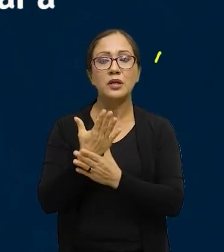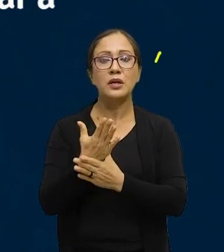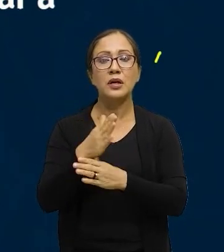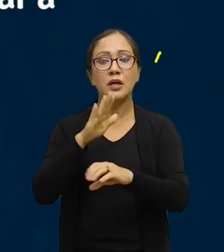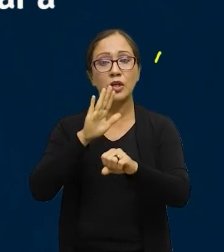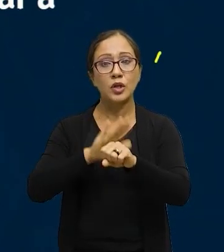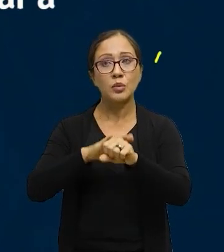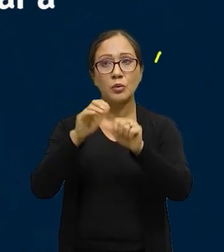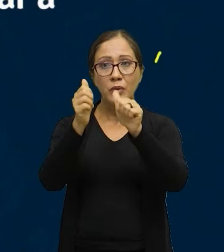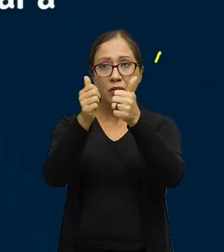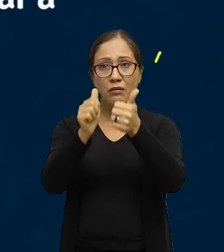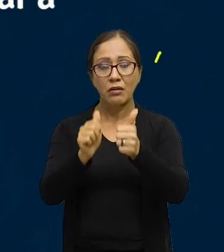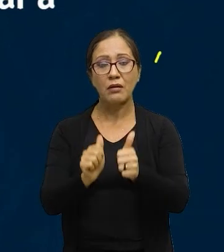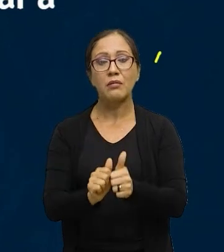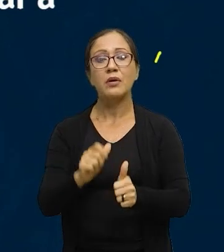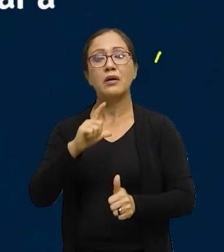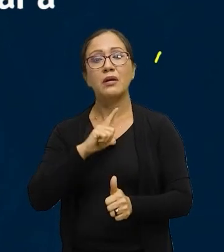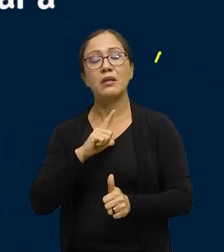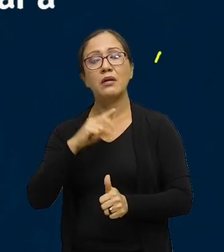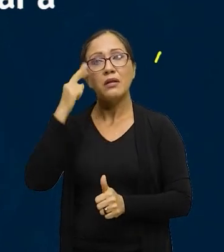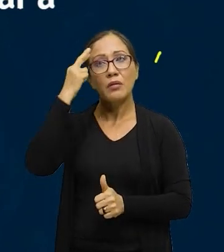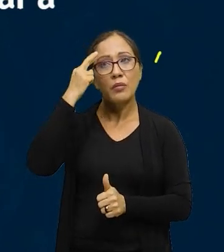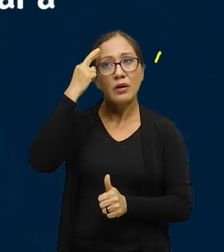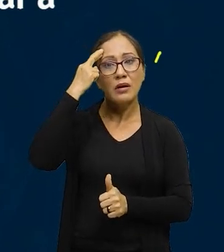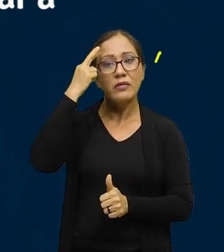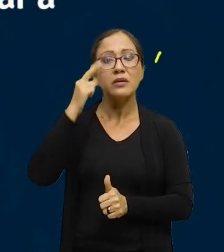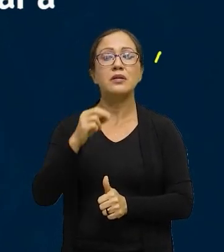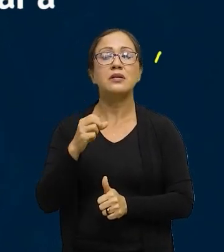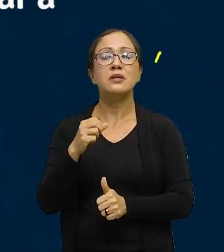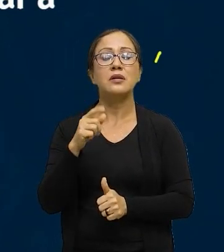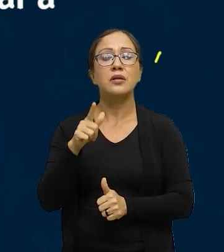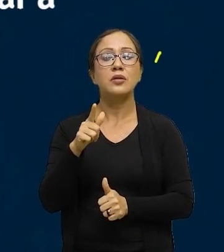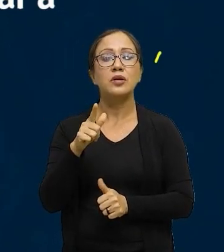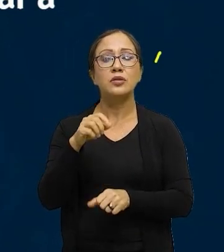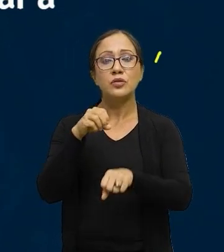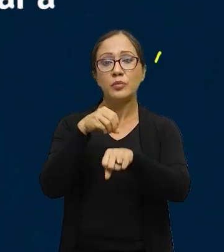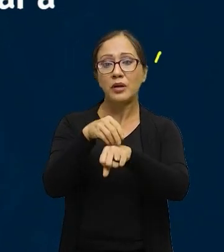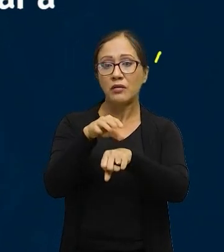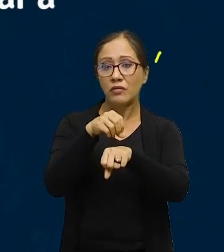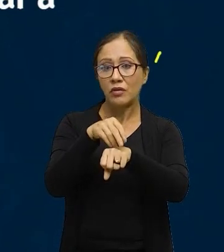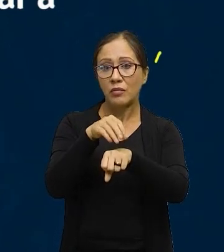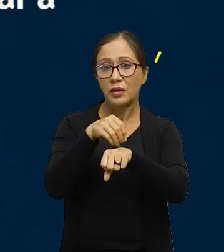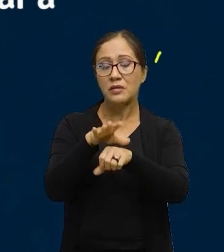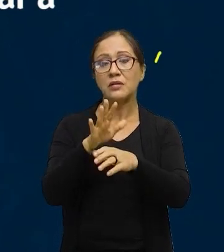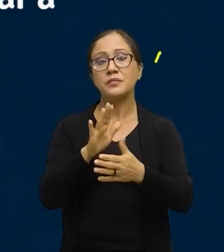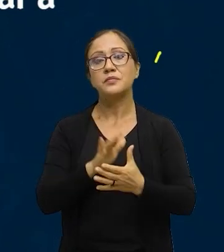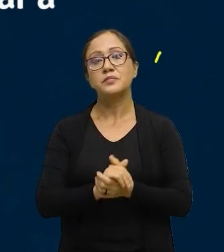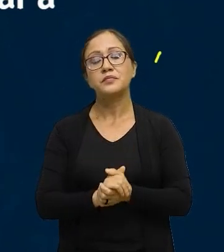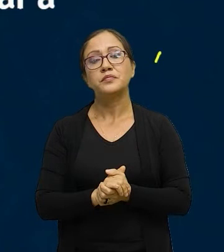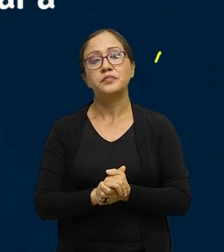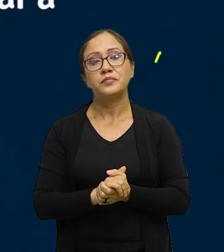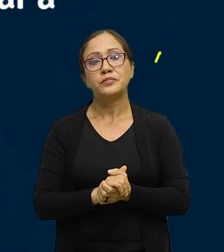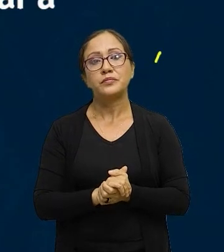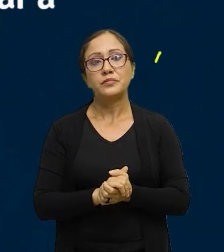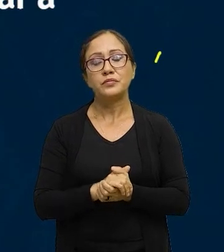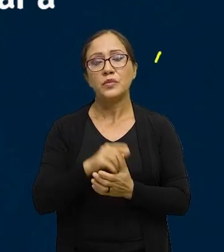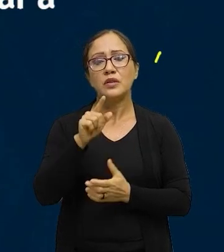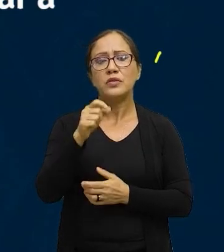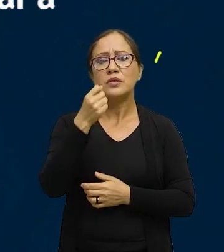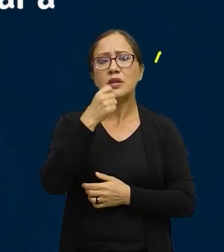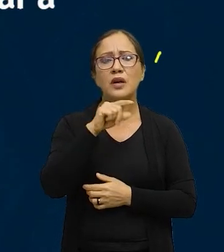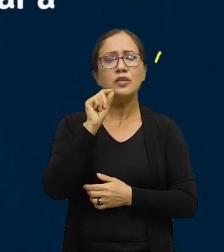na imagem, tenha uma reflexão sobre essa mensagem. Como você acha, por exemplo,